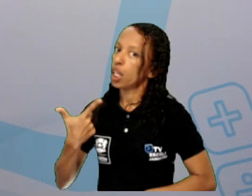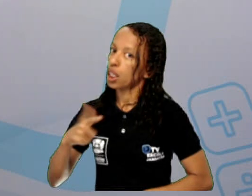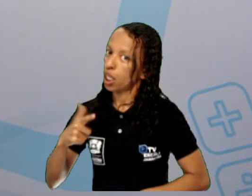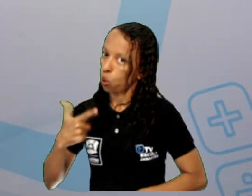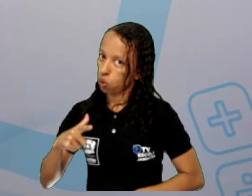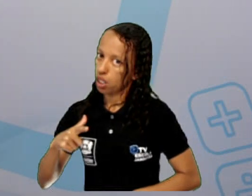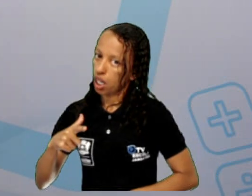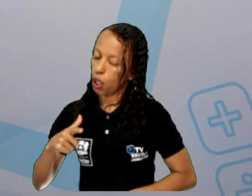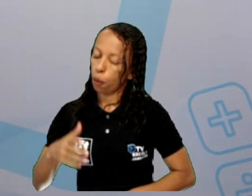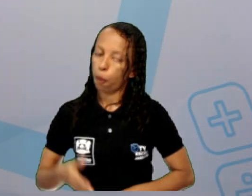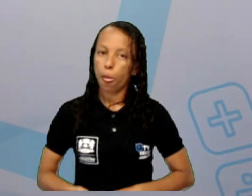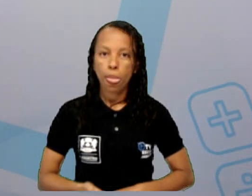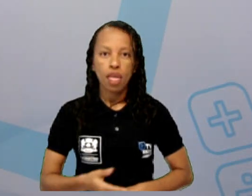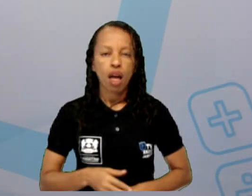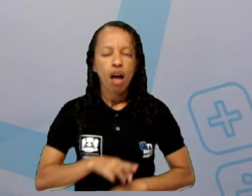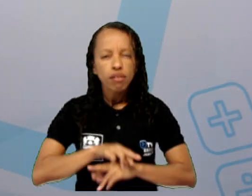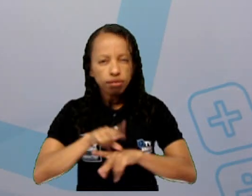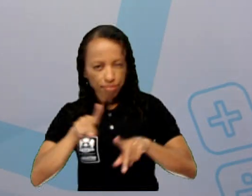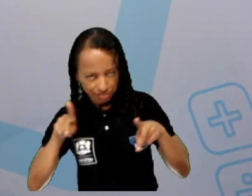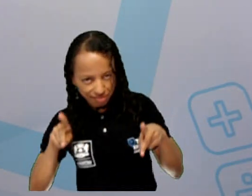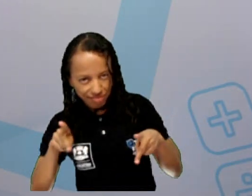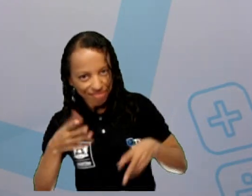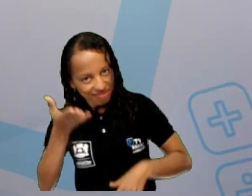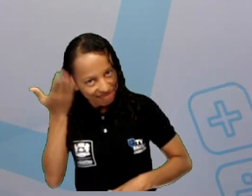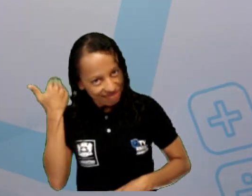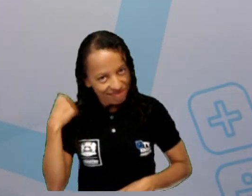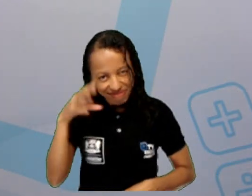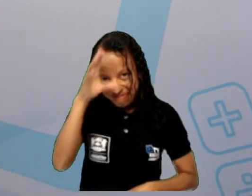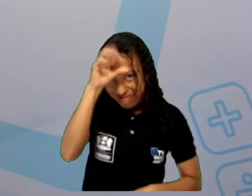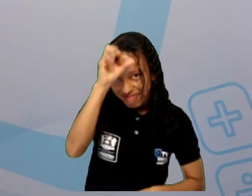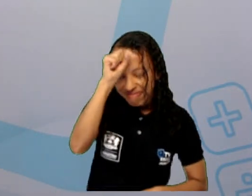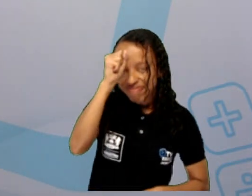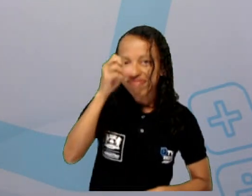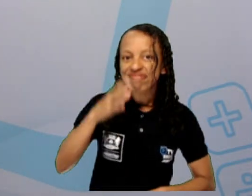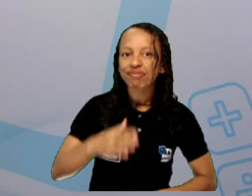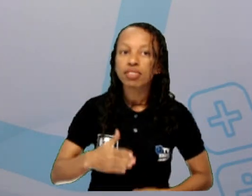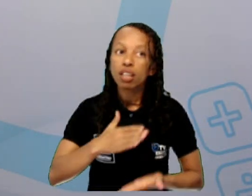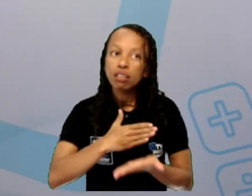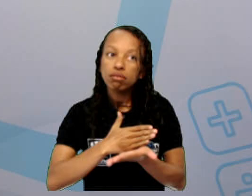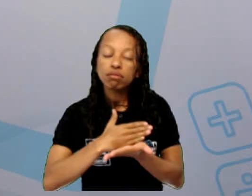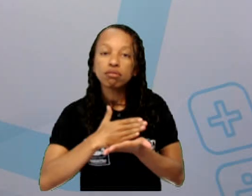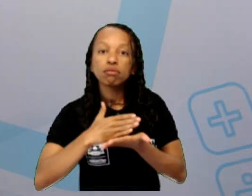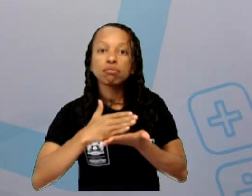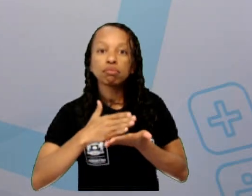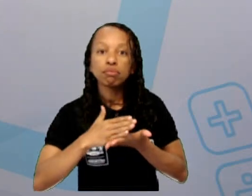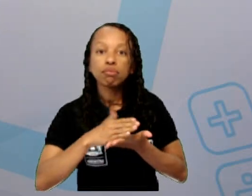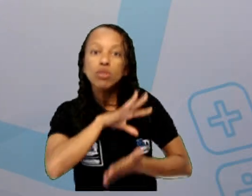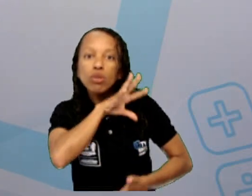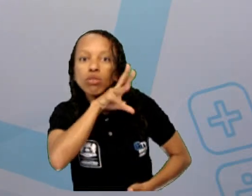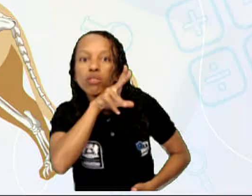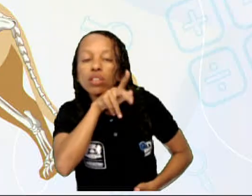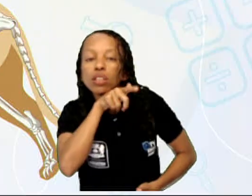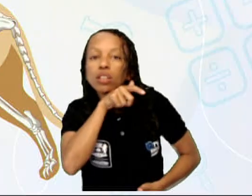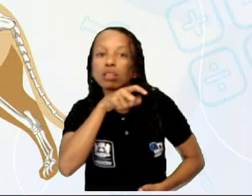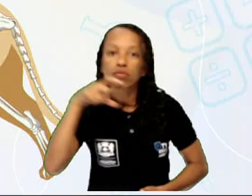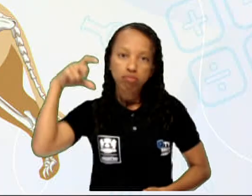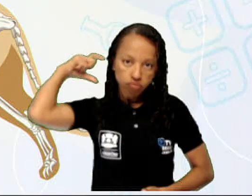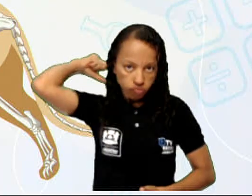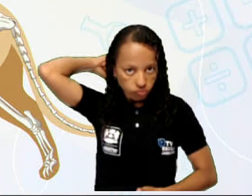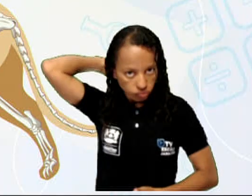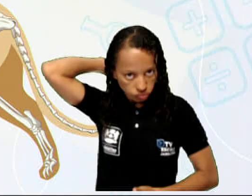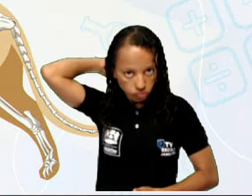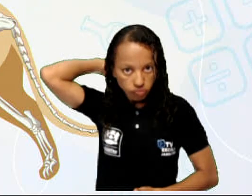Vamos aprender na aula de hoje. Vamos começar com os animais vertebrados. Ele tem